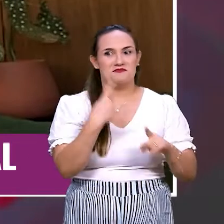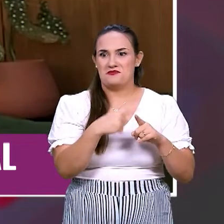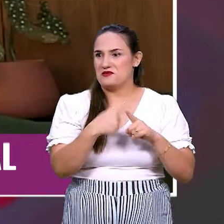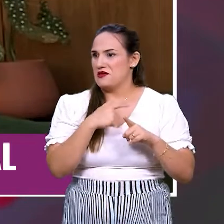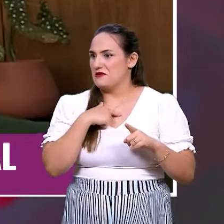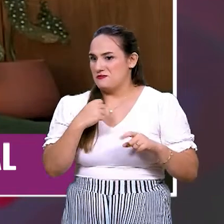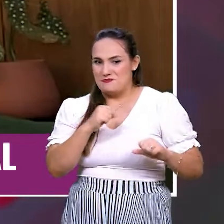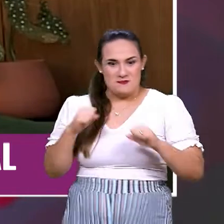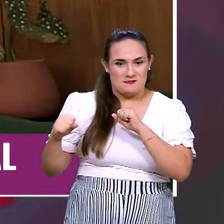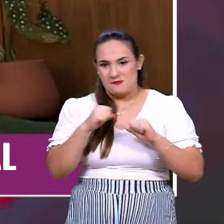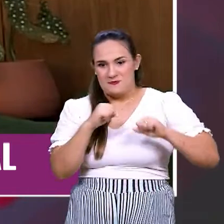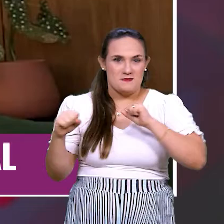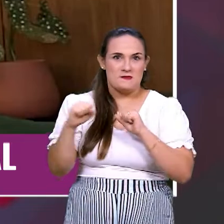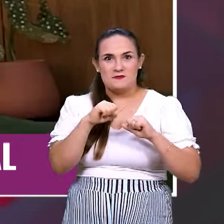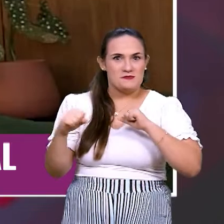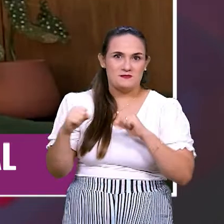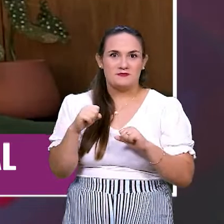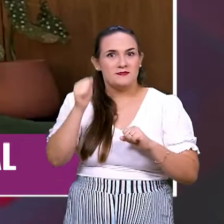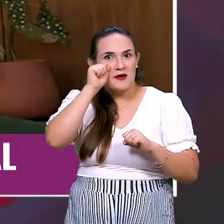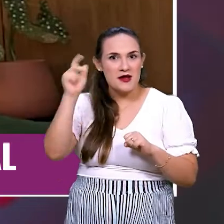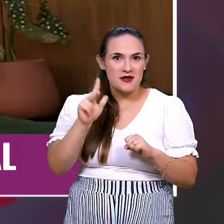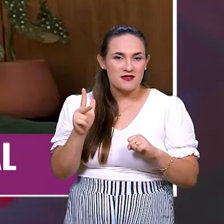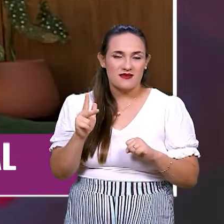não consegui estudar lá. Então, assim,